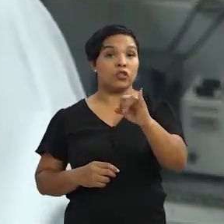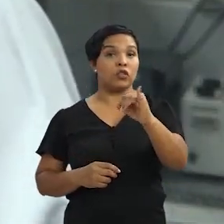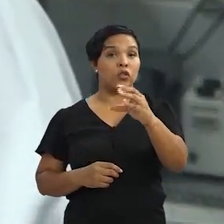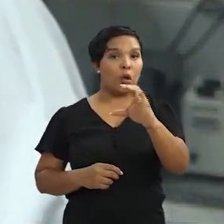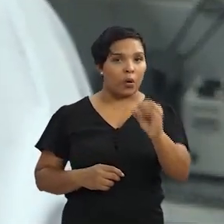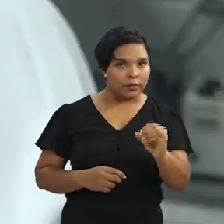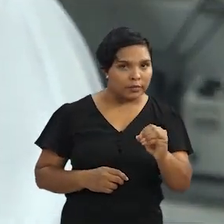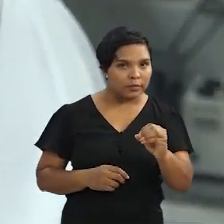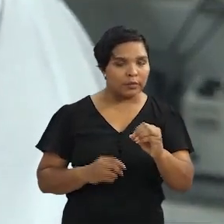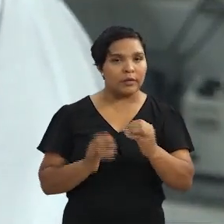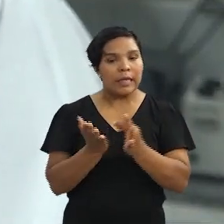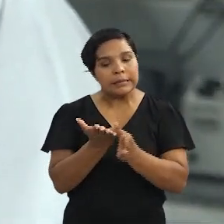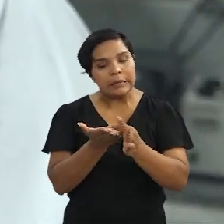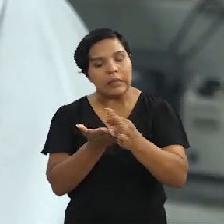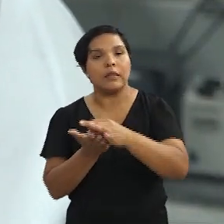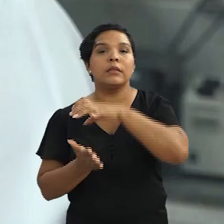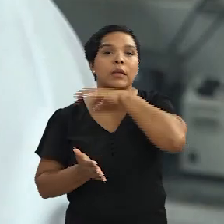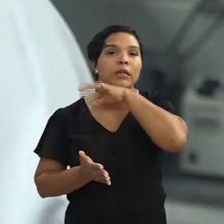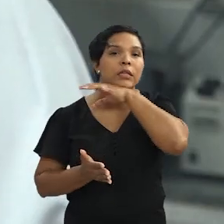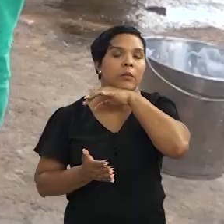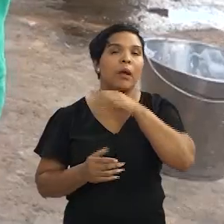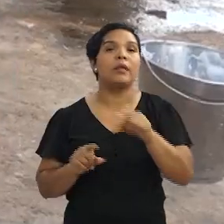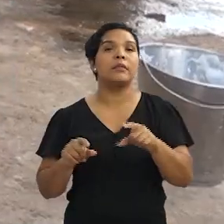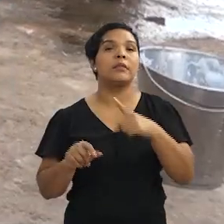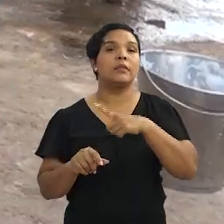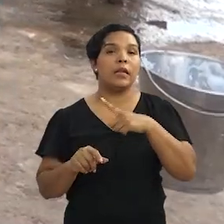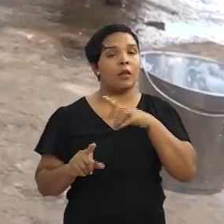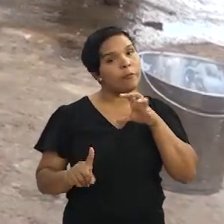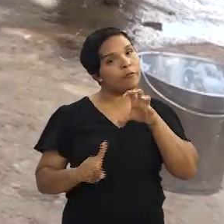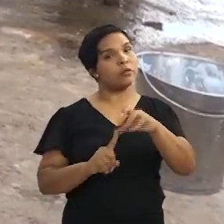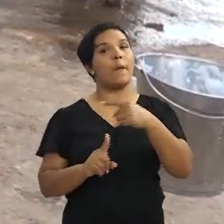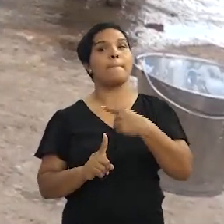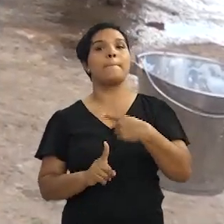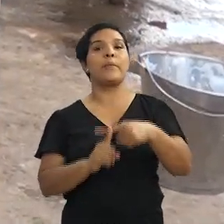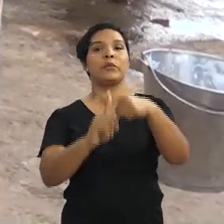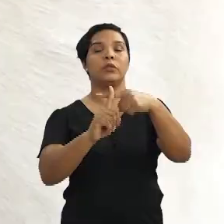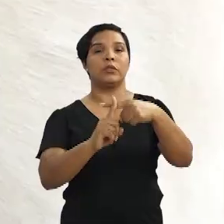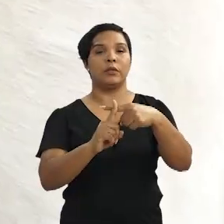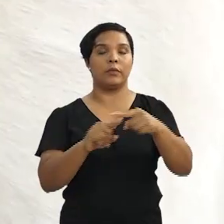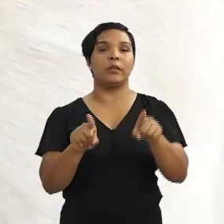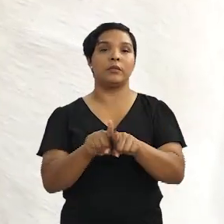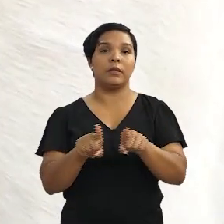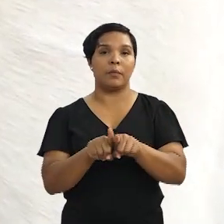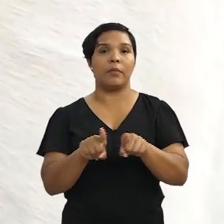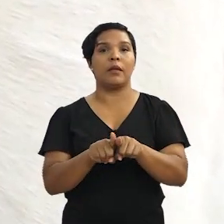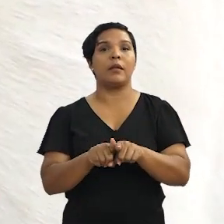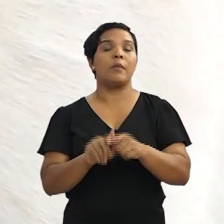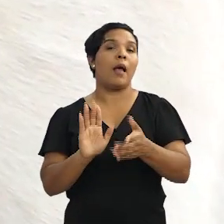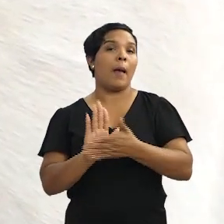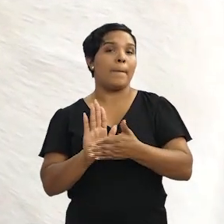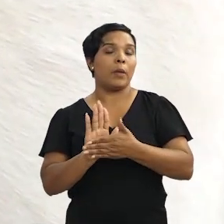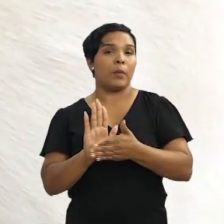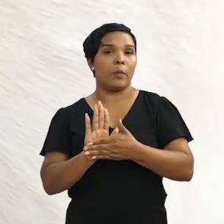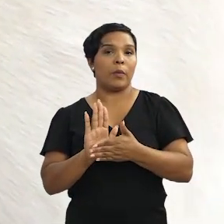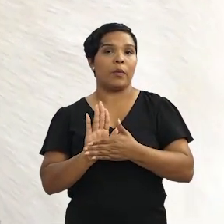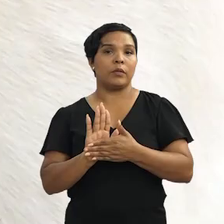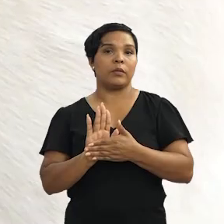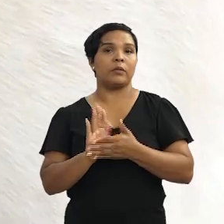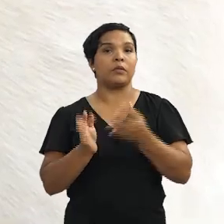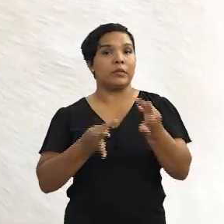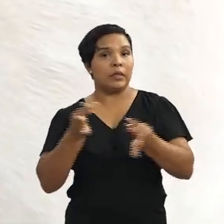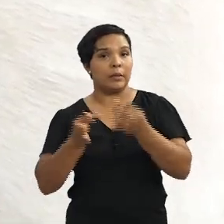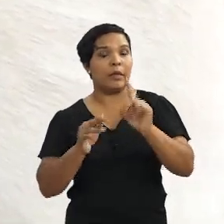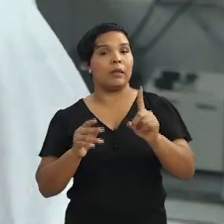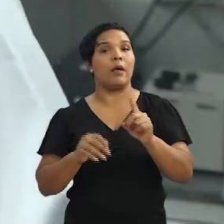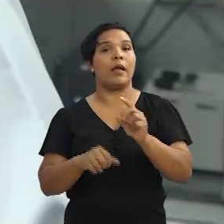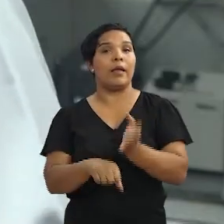ele não tem efeito tóxico sobre as células animais e tem um efeito positivo como antimicrobiano para justamente a proposta